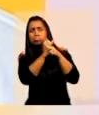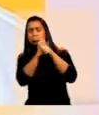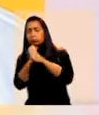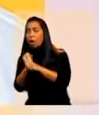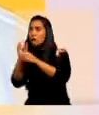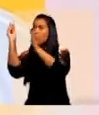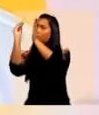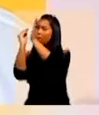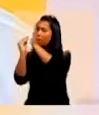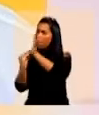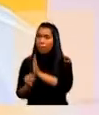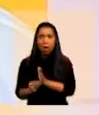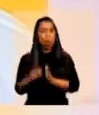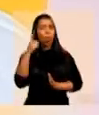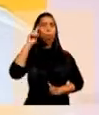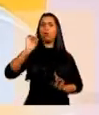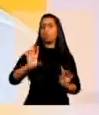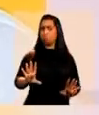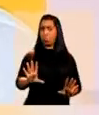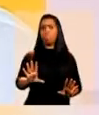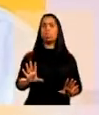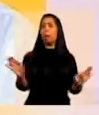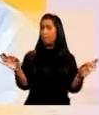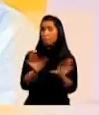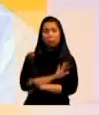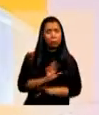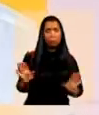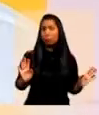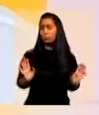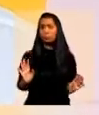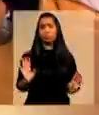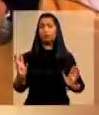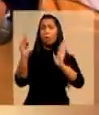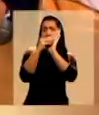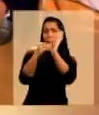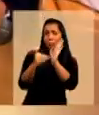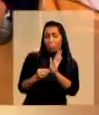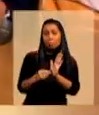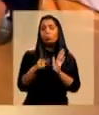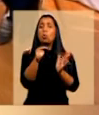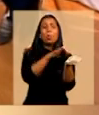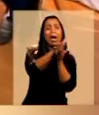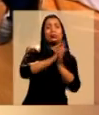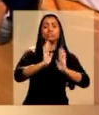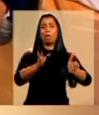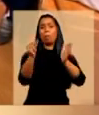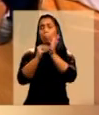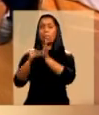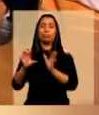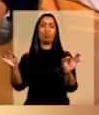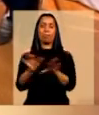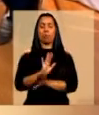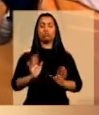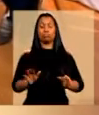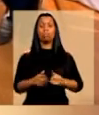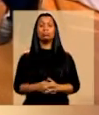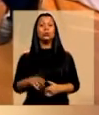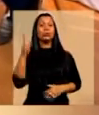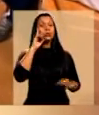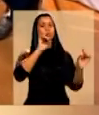gastei e eu alimento a planilha uma única vez por semana. Ela já está montada, eu simplesmente coloco os dados do que foi gasto. Isso já resolve